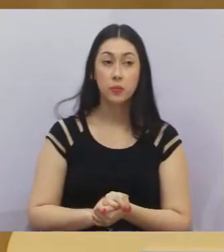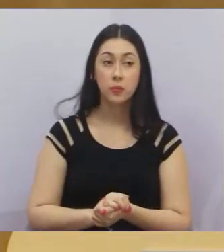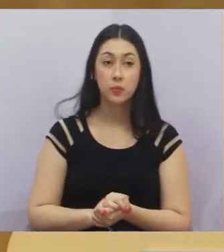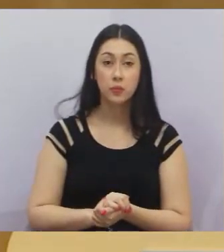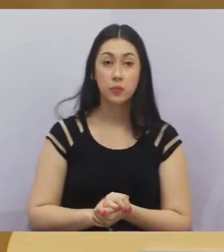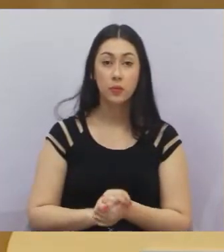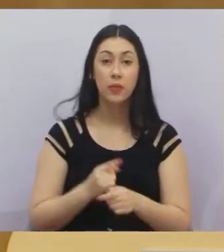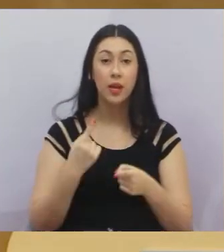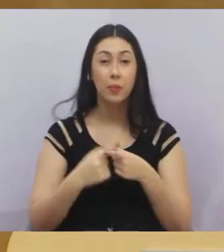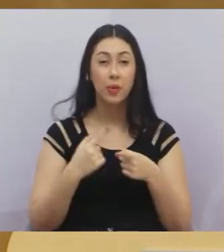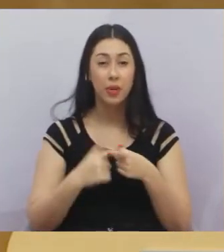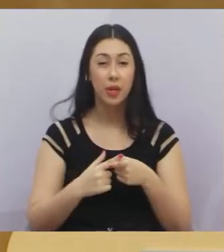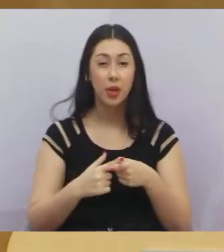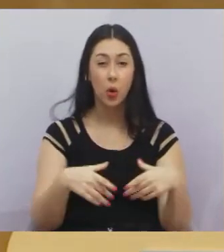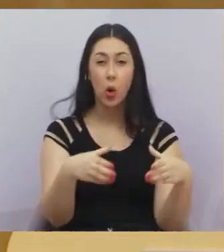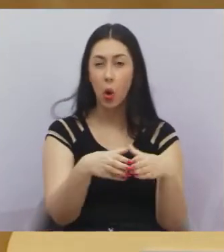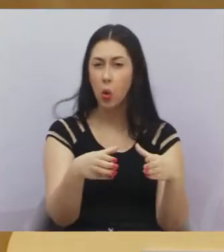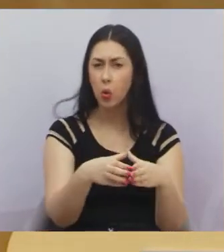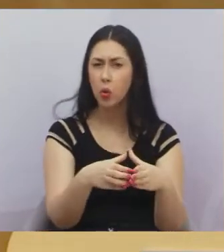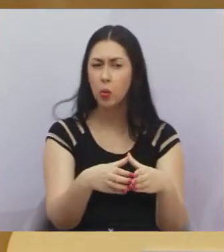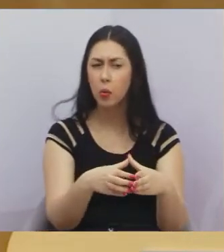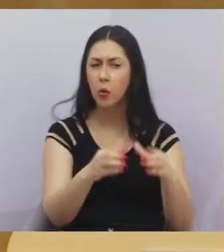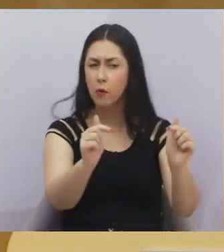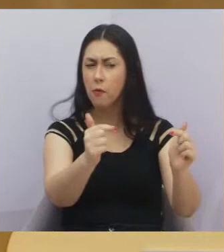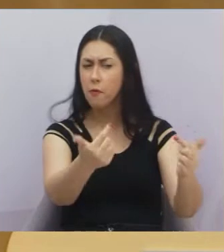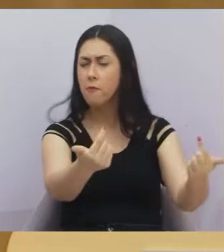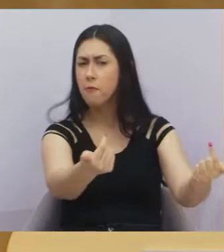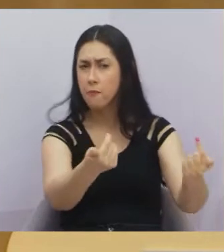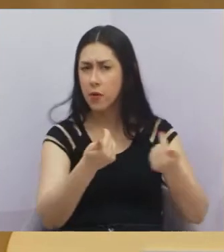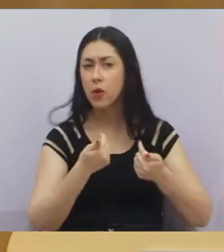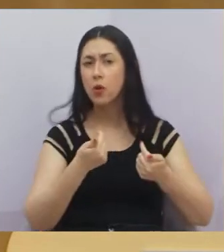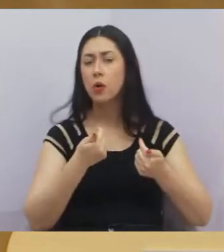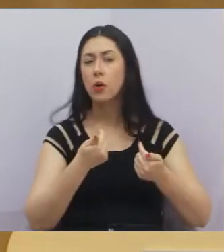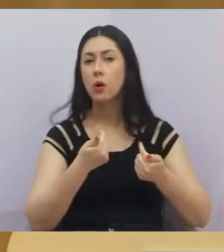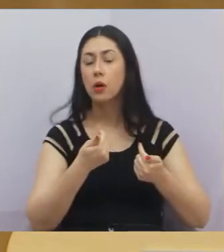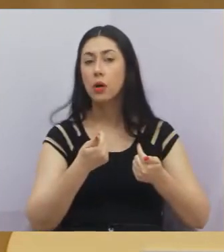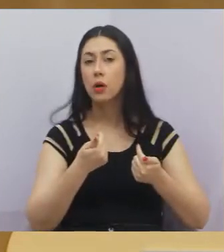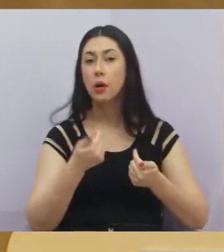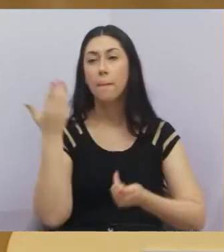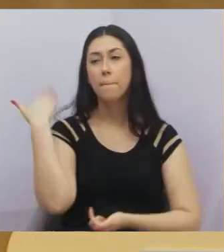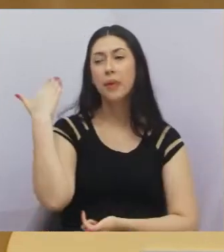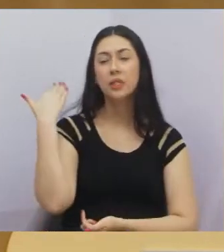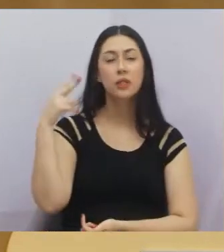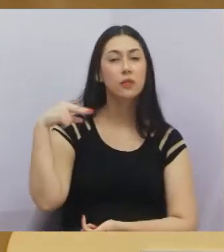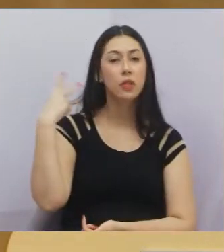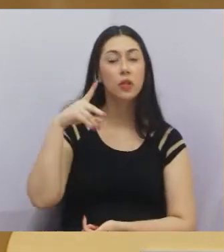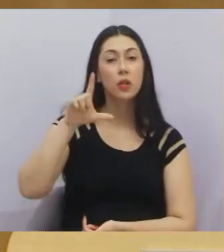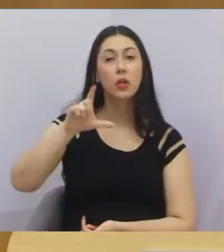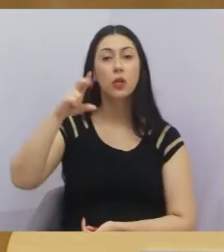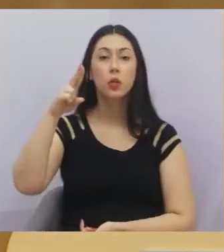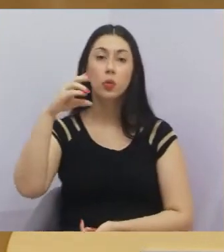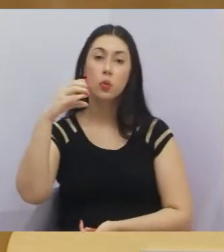devido à provocação deste grupo, que foi liderado pela ex-vereadora Lucimar Ponciano,